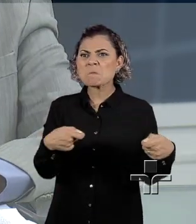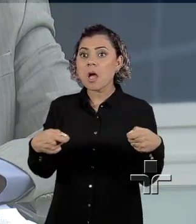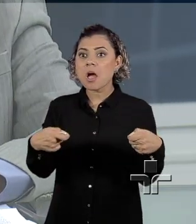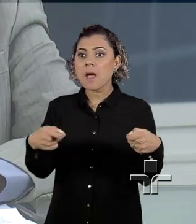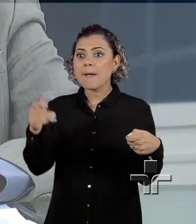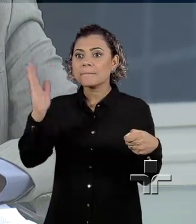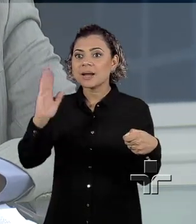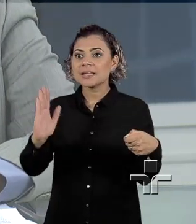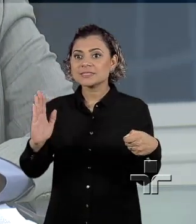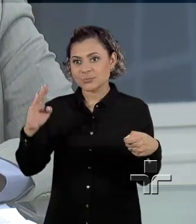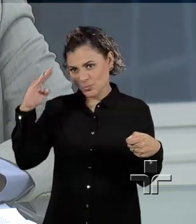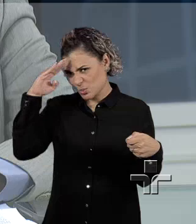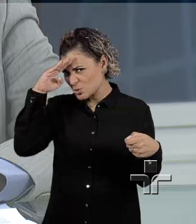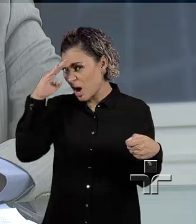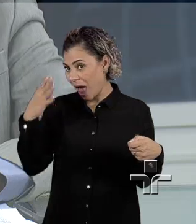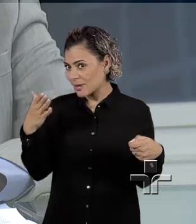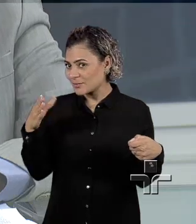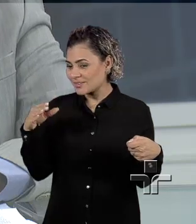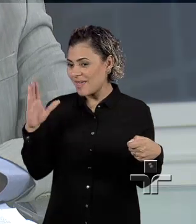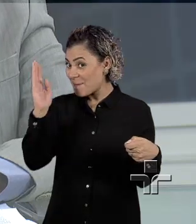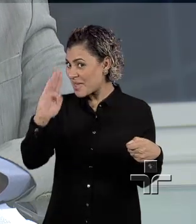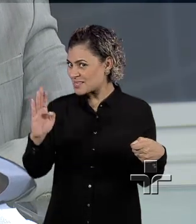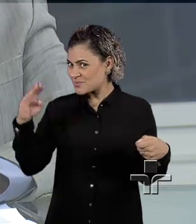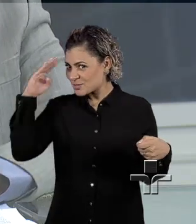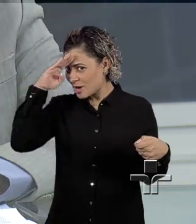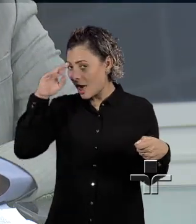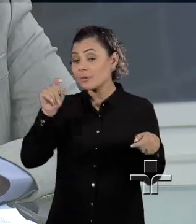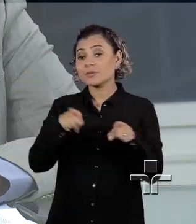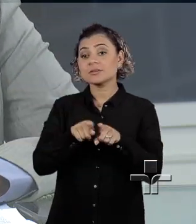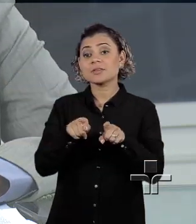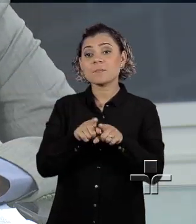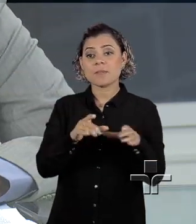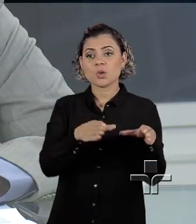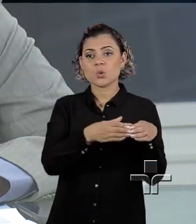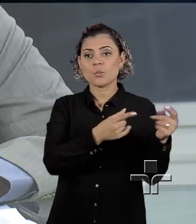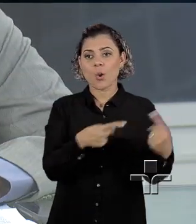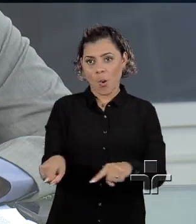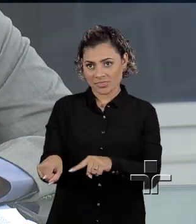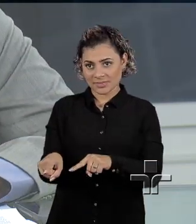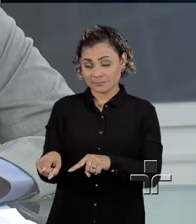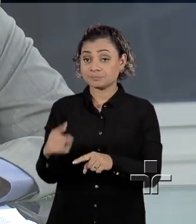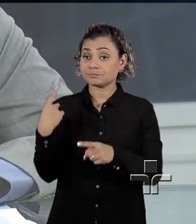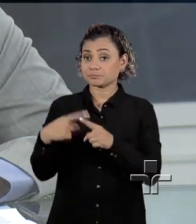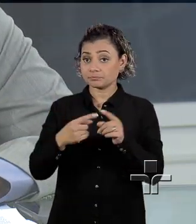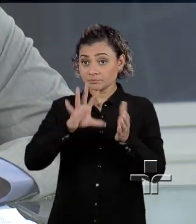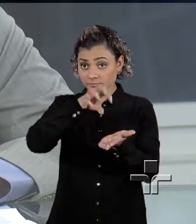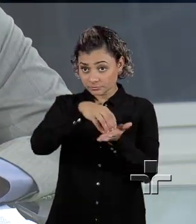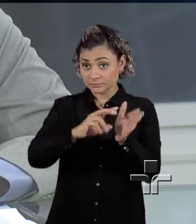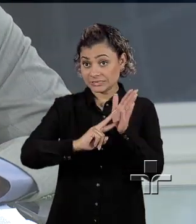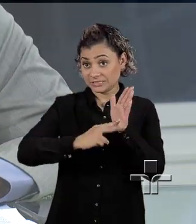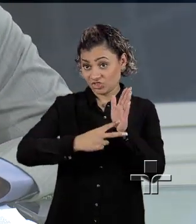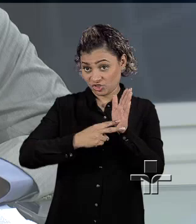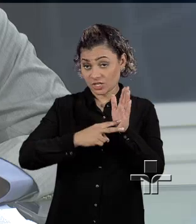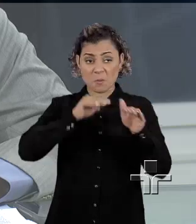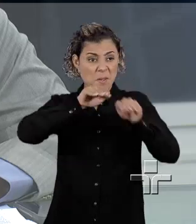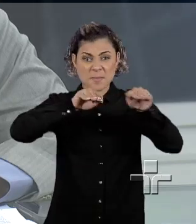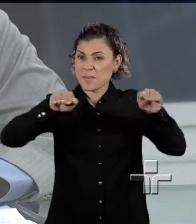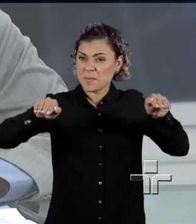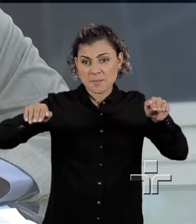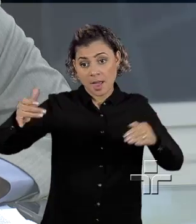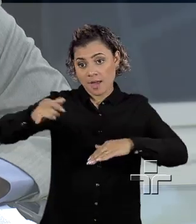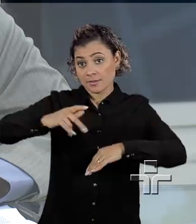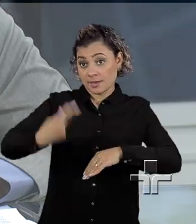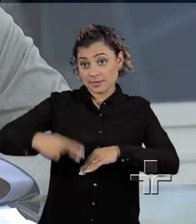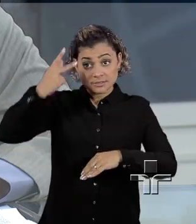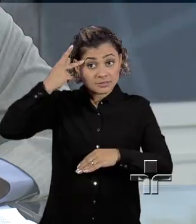Brasil bolsonariano e o Brasil das oposições. Veja bem, as centrais sindicais mobilizadas e integradas em São